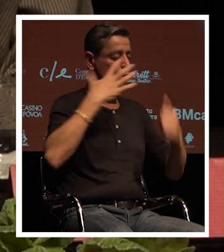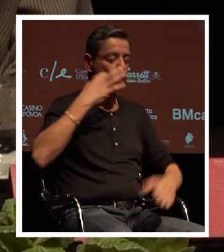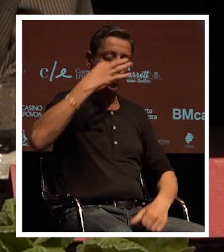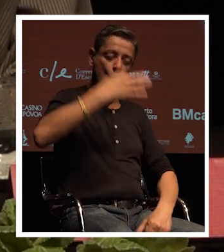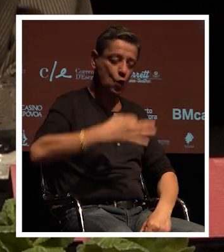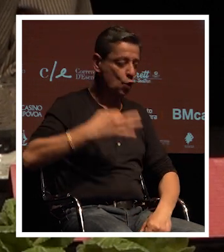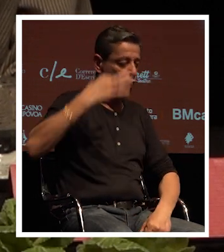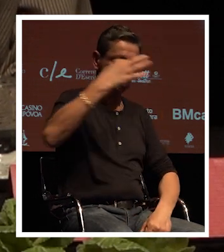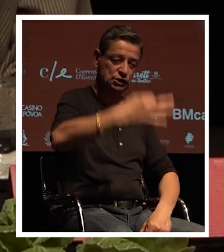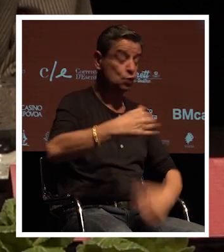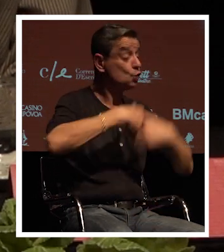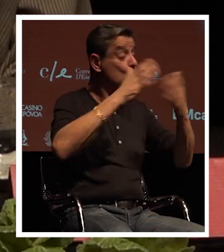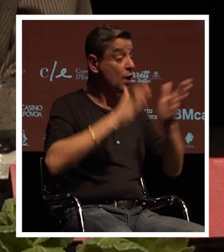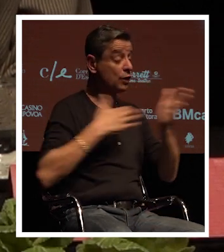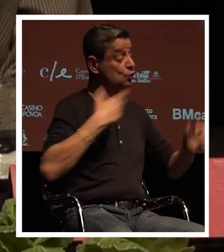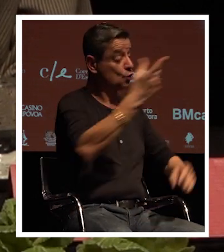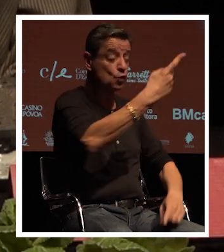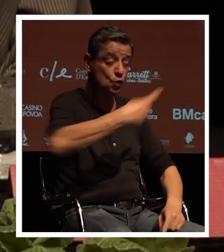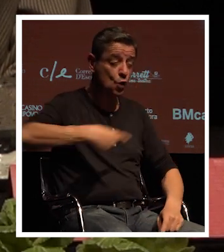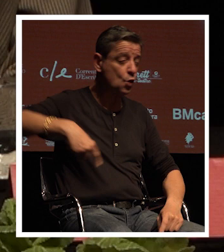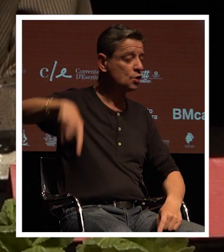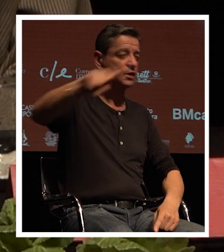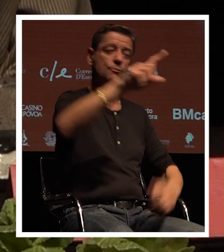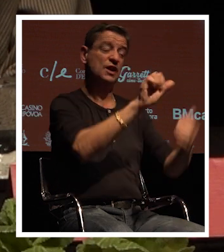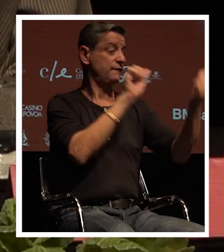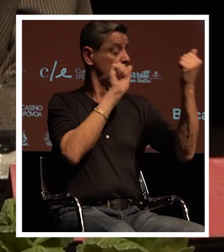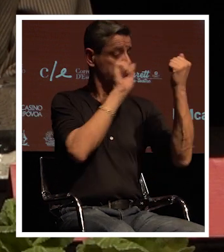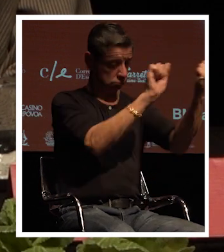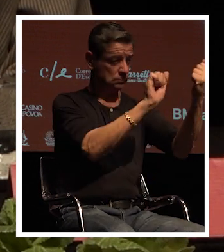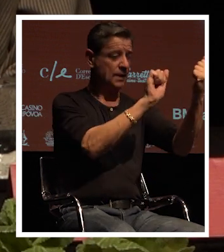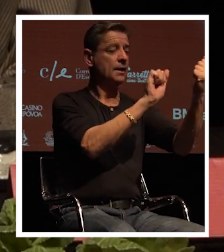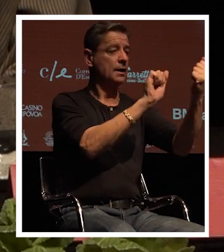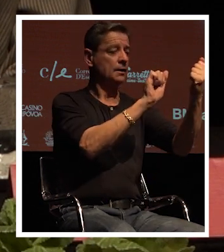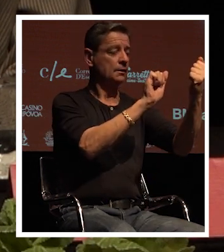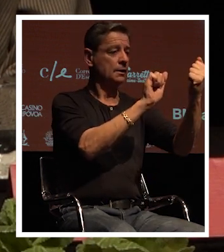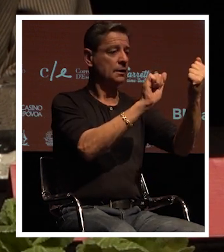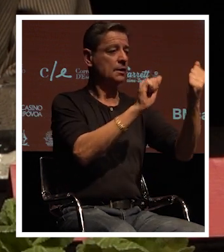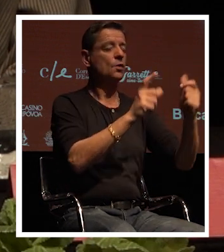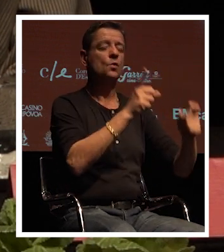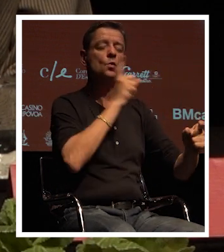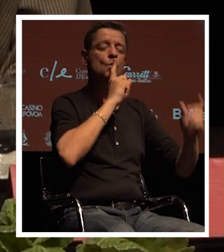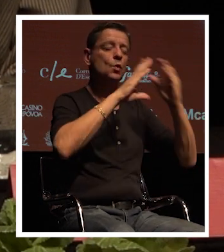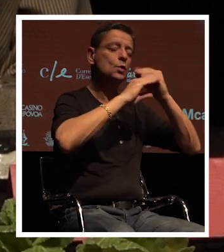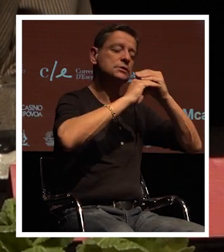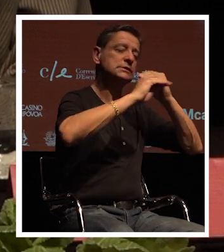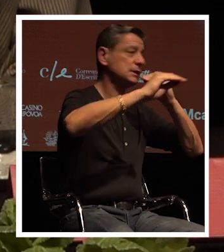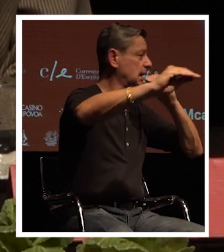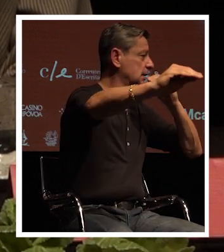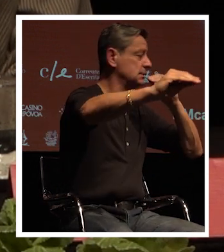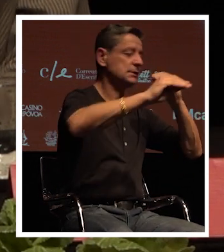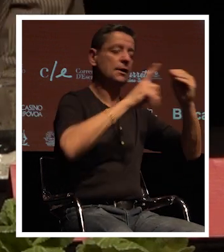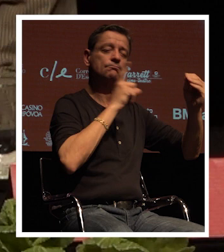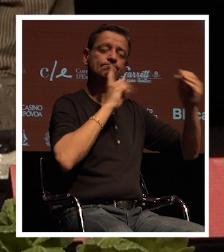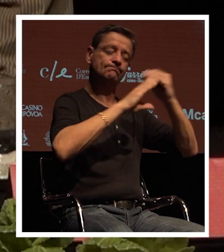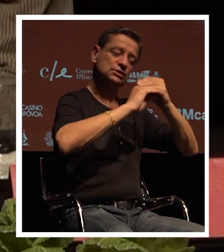dias todos nós temos que enfrentar eventualmente o silêncio Era bom que fosse de uma página